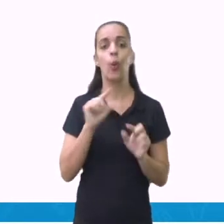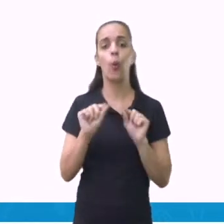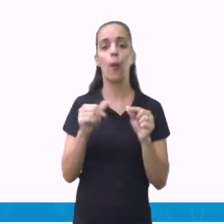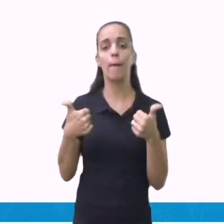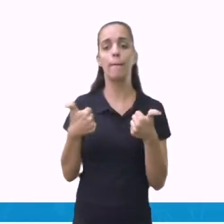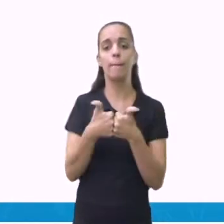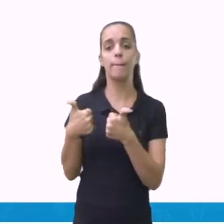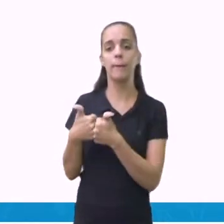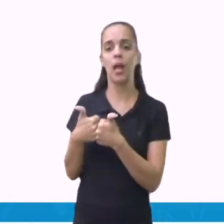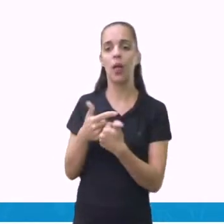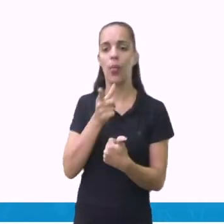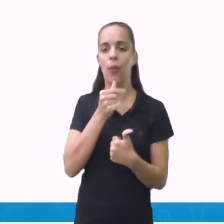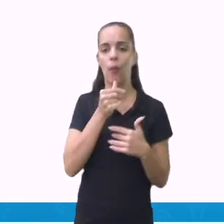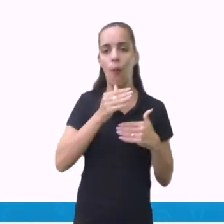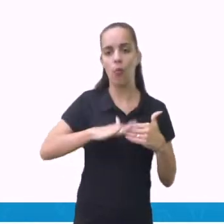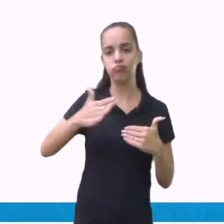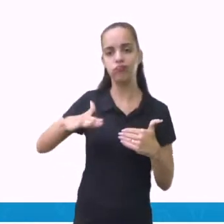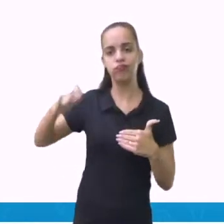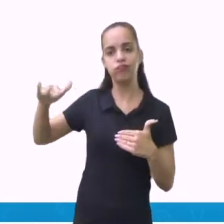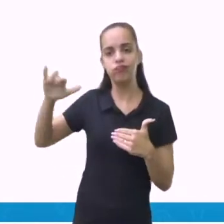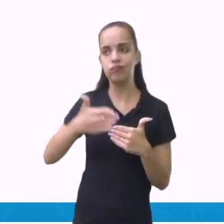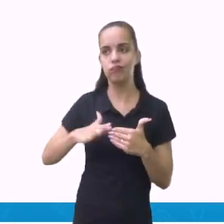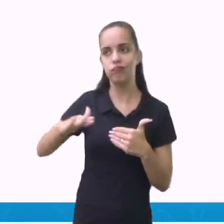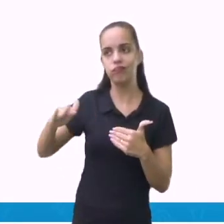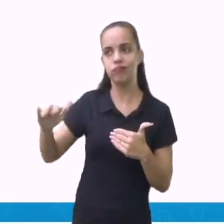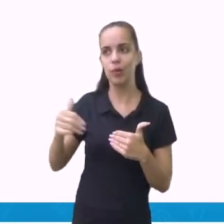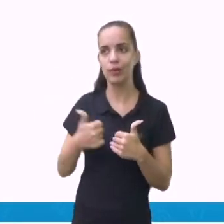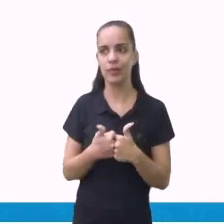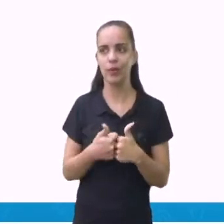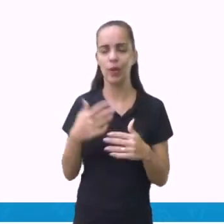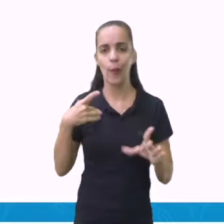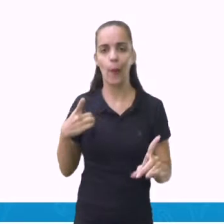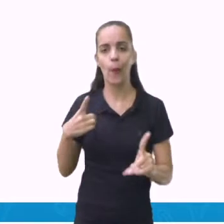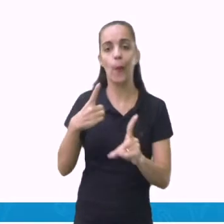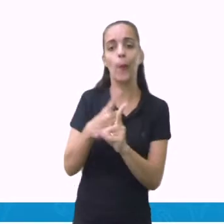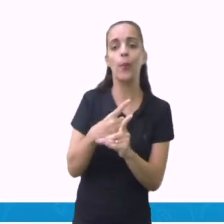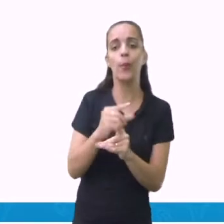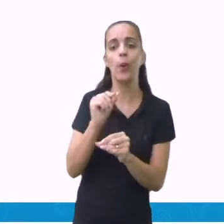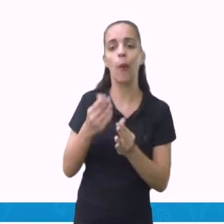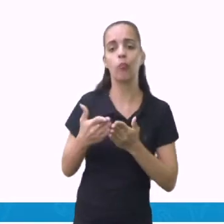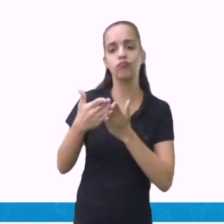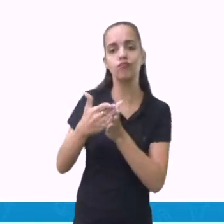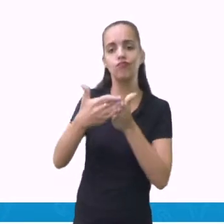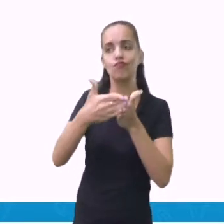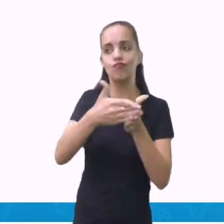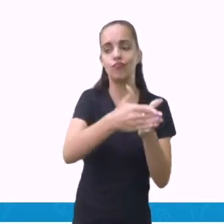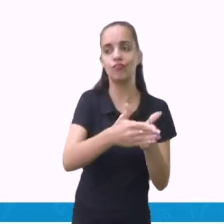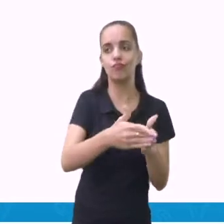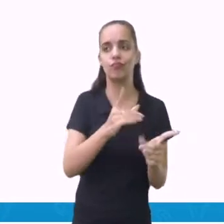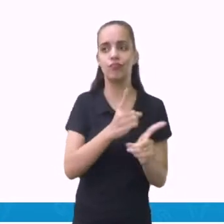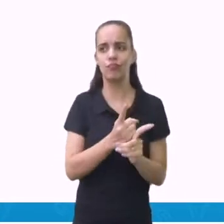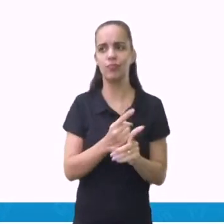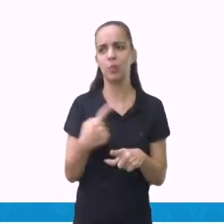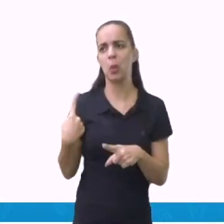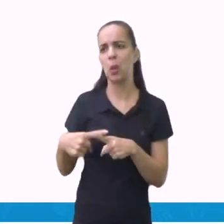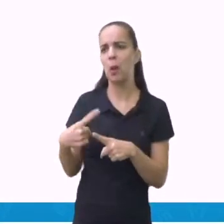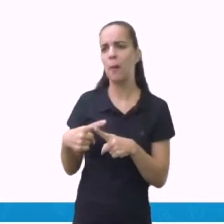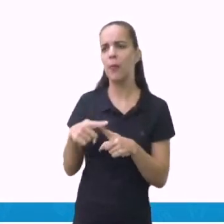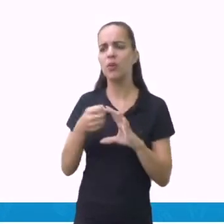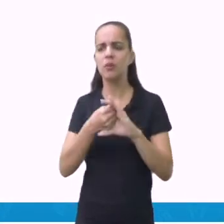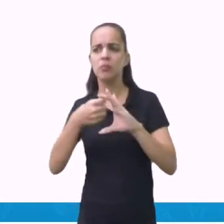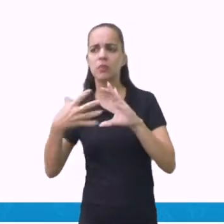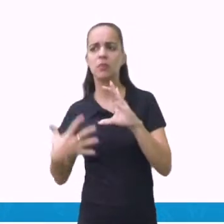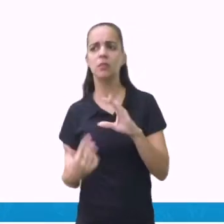é o quê? A parte de praia, a parte que encontra com os oceanos ali. Por que elas tinham essa